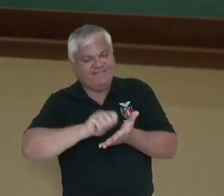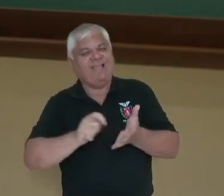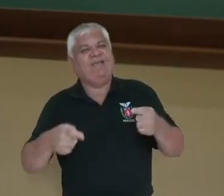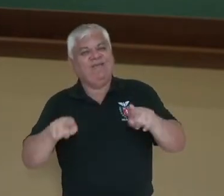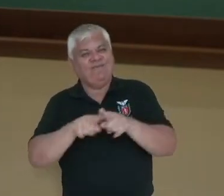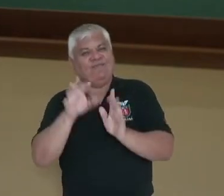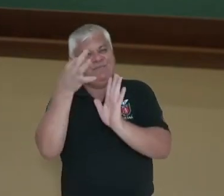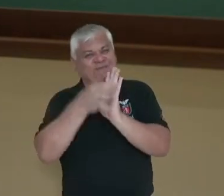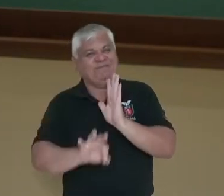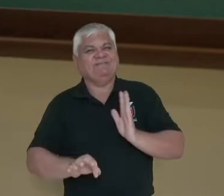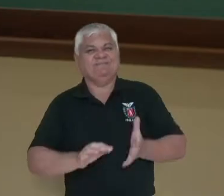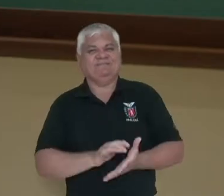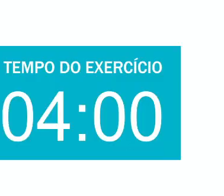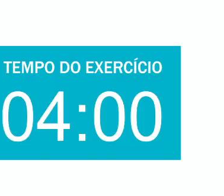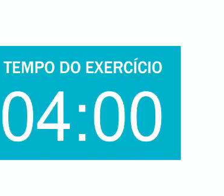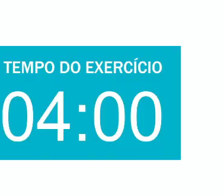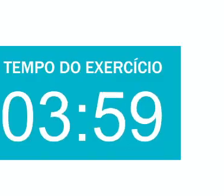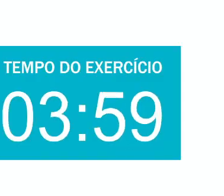volta com a correção.